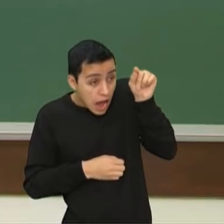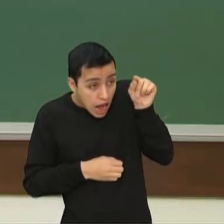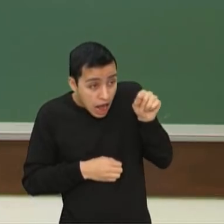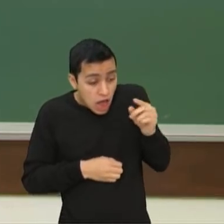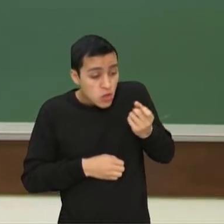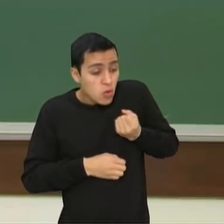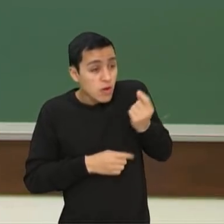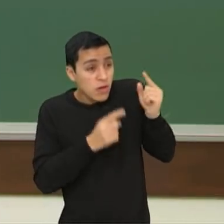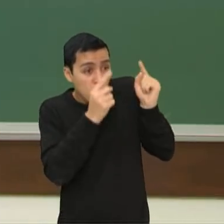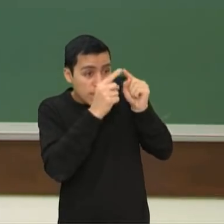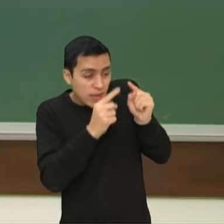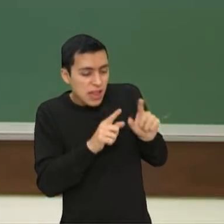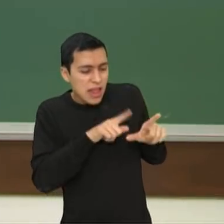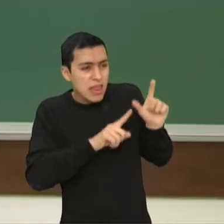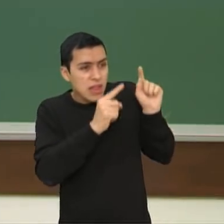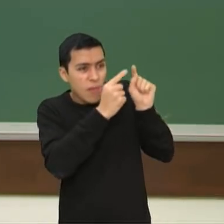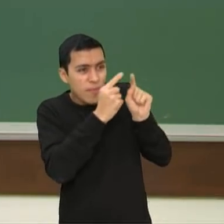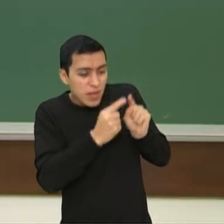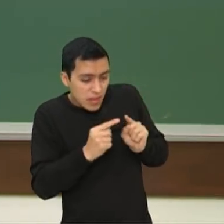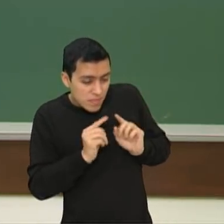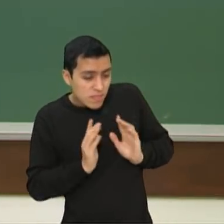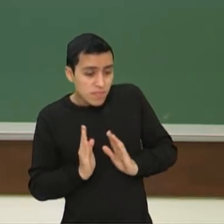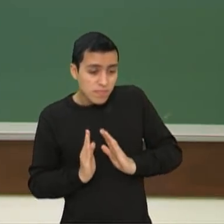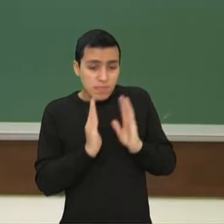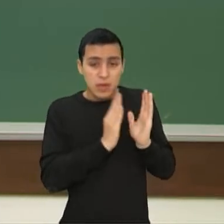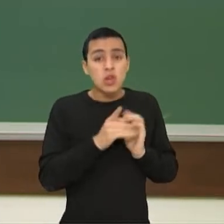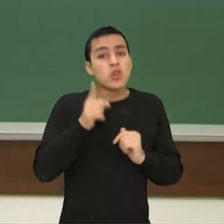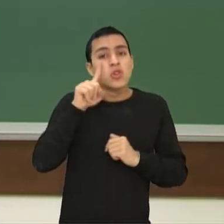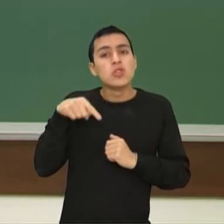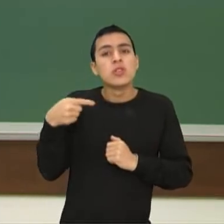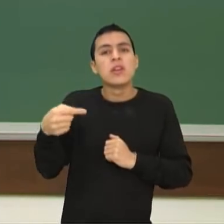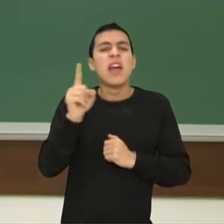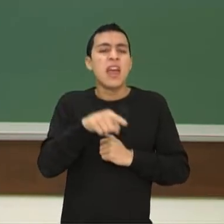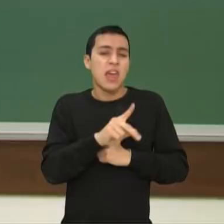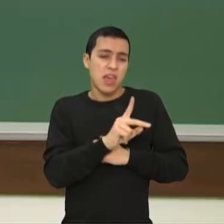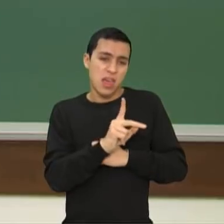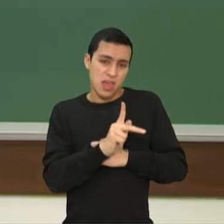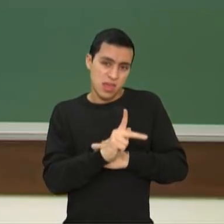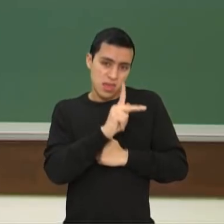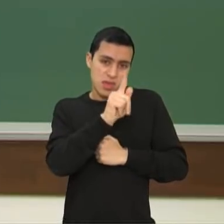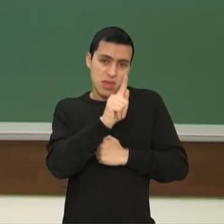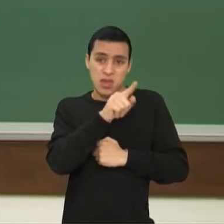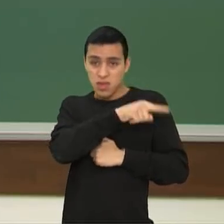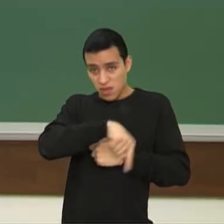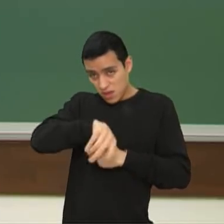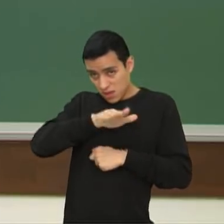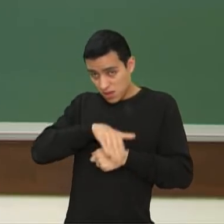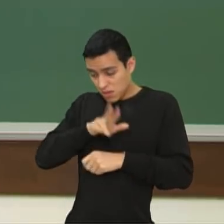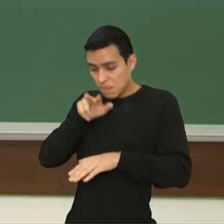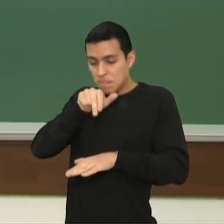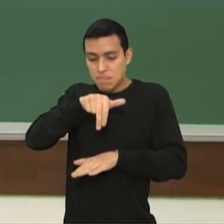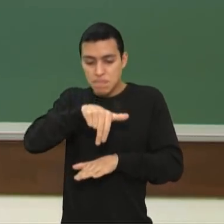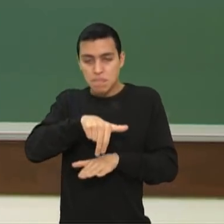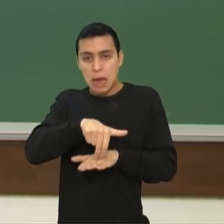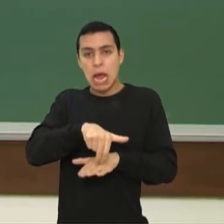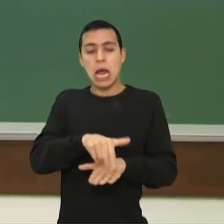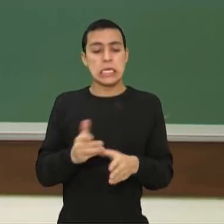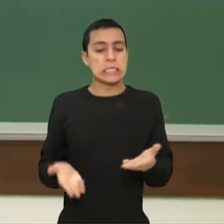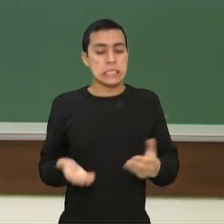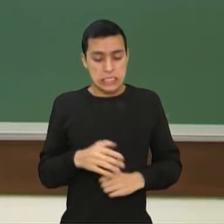No nosso dia a dia, no cotidiano, nós utilizamos o quilograma. Então, quando você subir na balança, vai